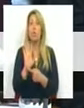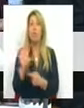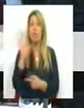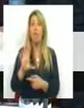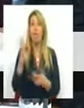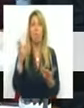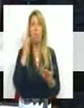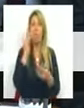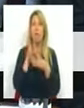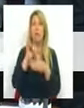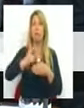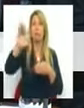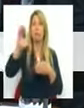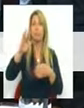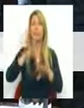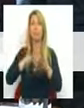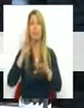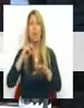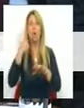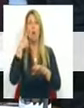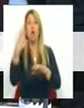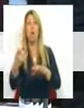que é enviada relativa ao reconhecimento das imparidades,